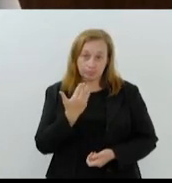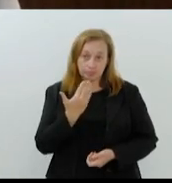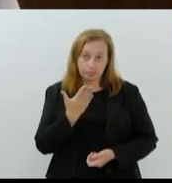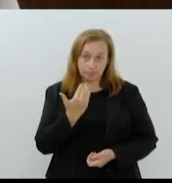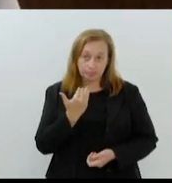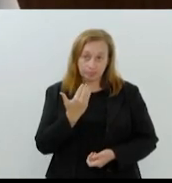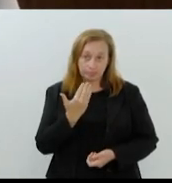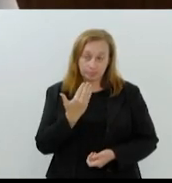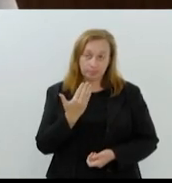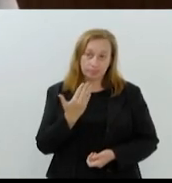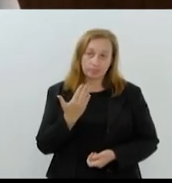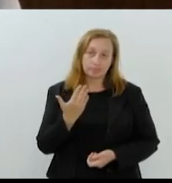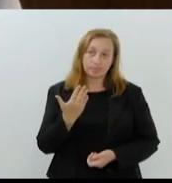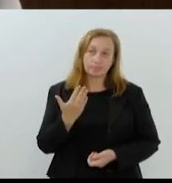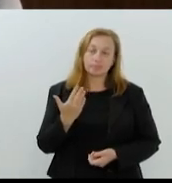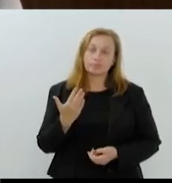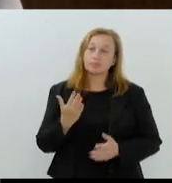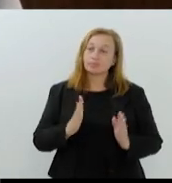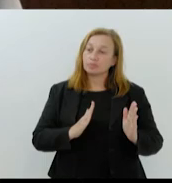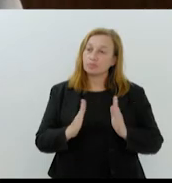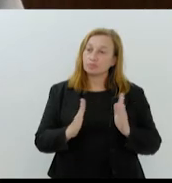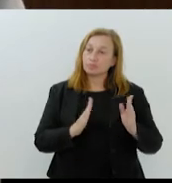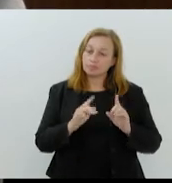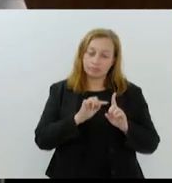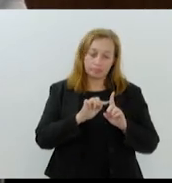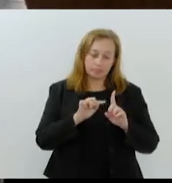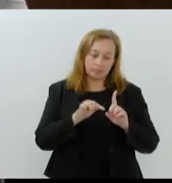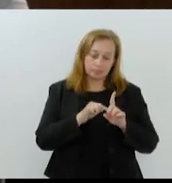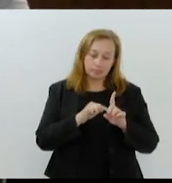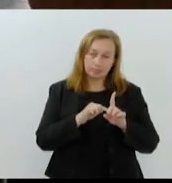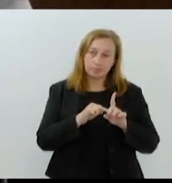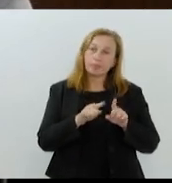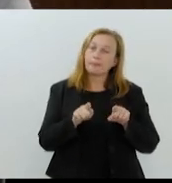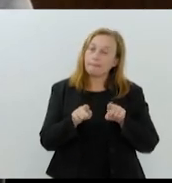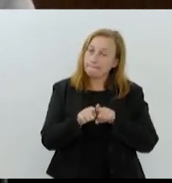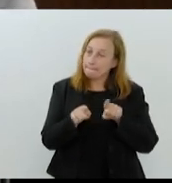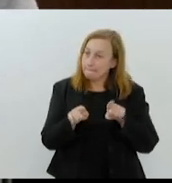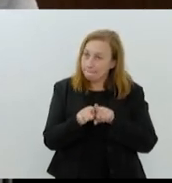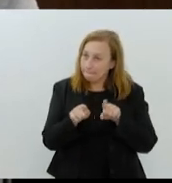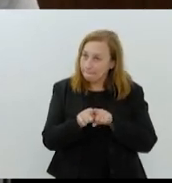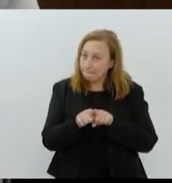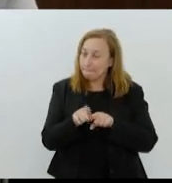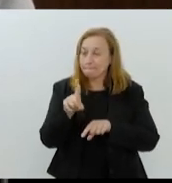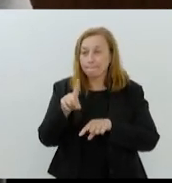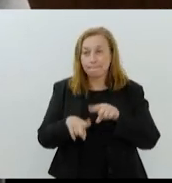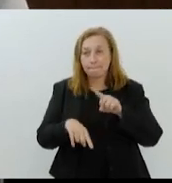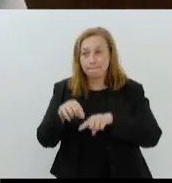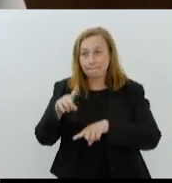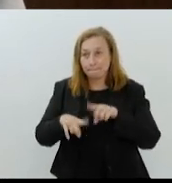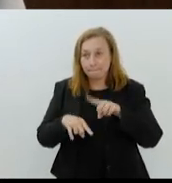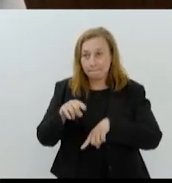na época da gestação, também com os produtos